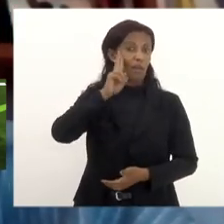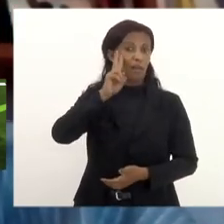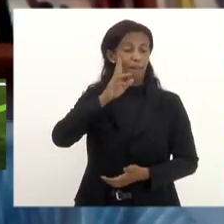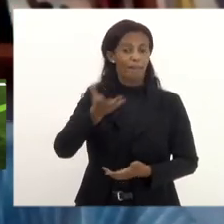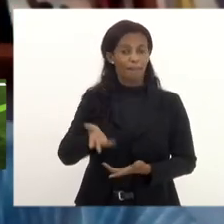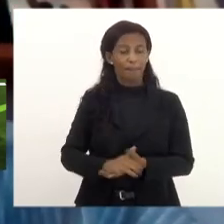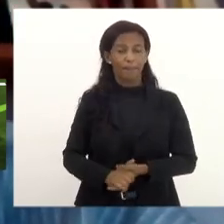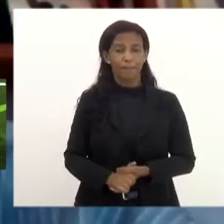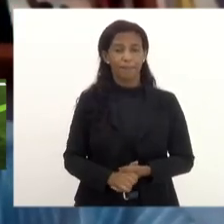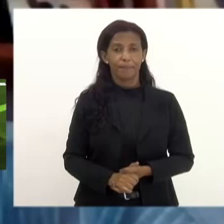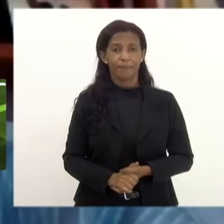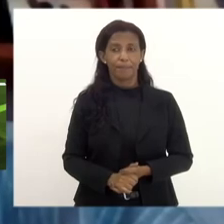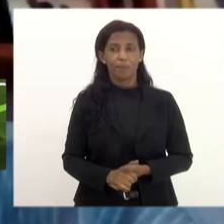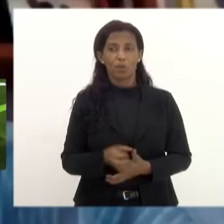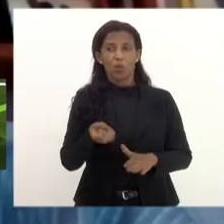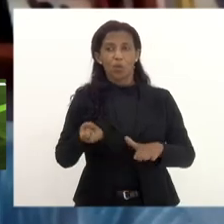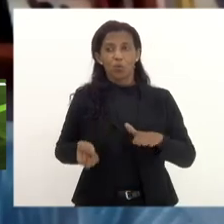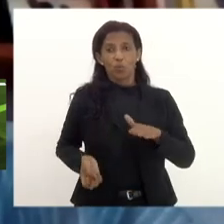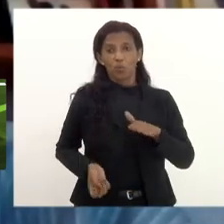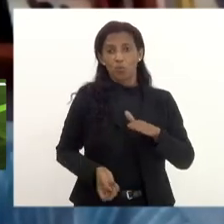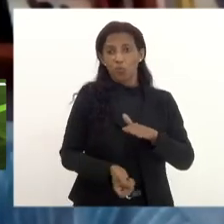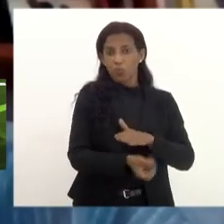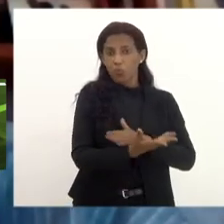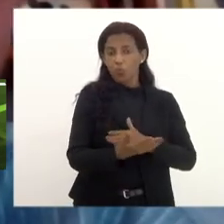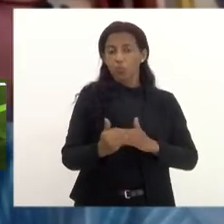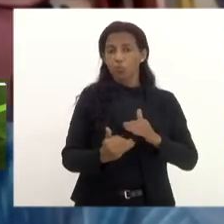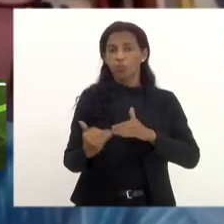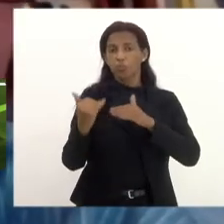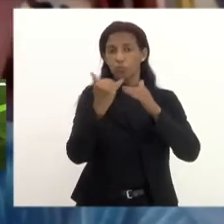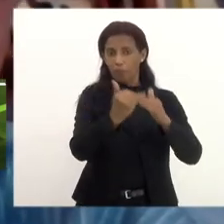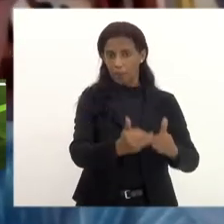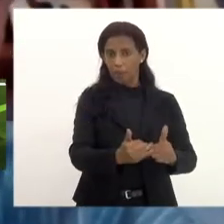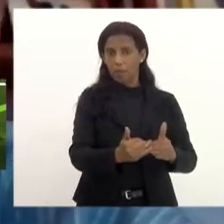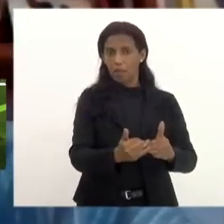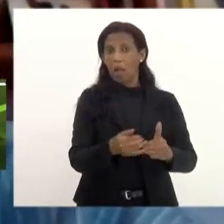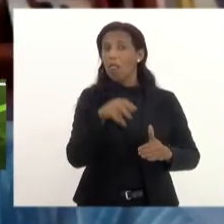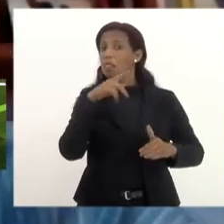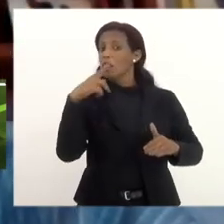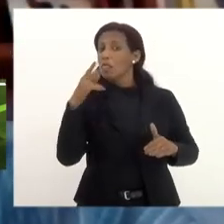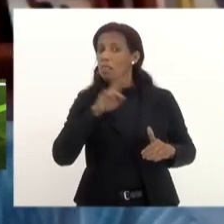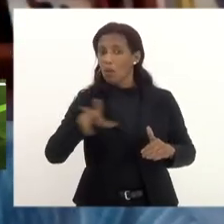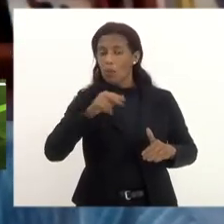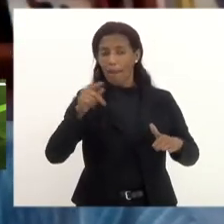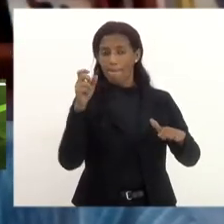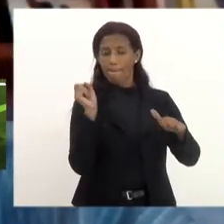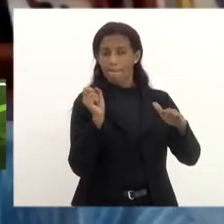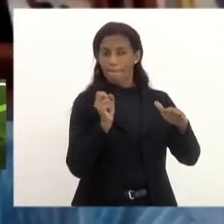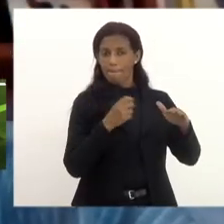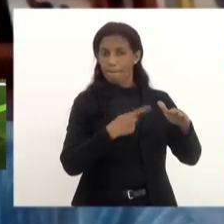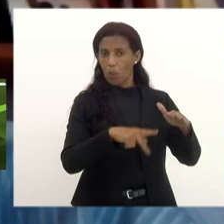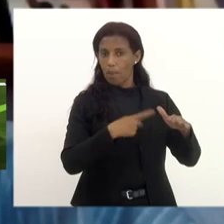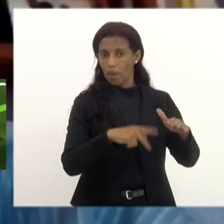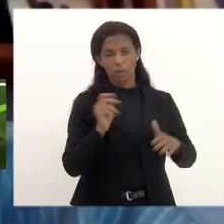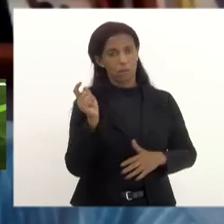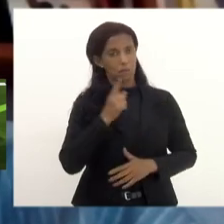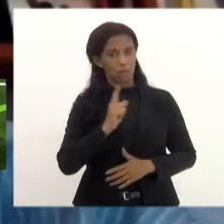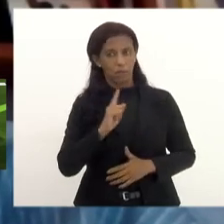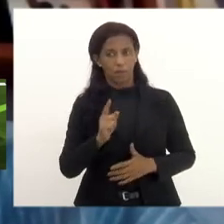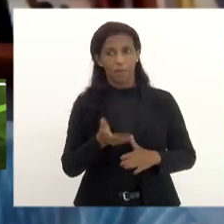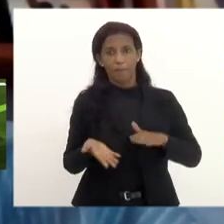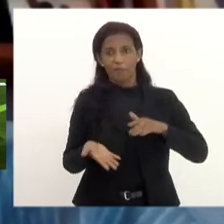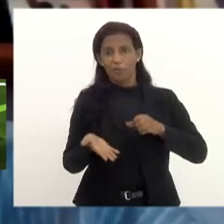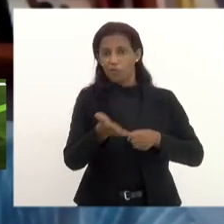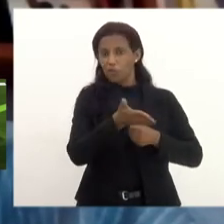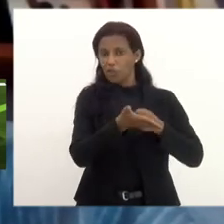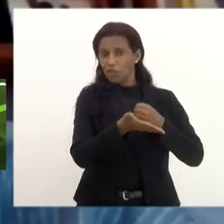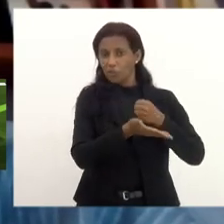questão do Fundo Soberano, que eu acho que foi uma boa iniciativa, e não será um fundo de poupança, viu, Basso? Quer dizer, eu acho que